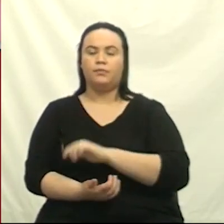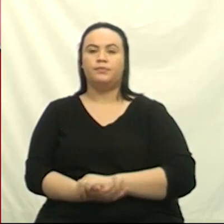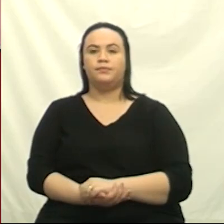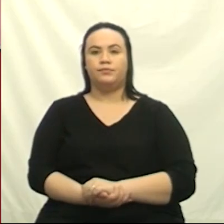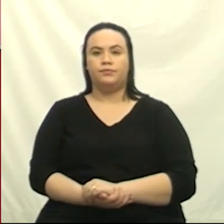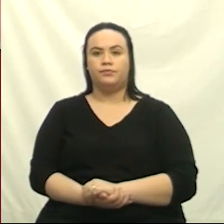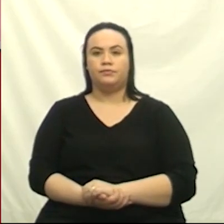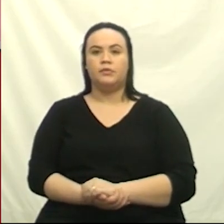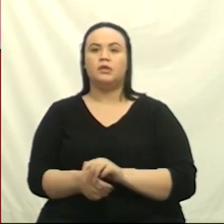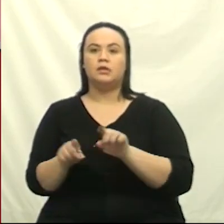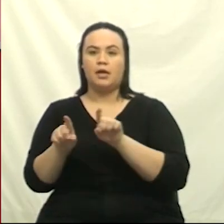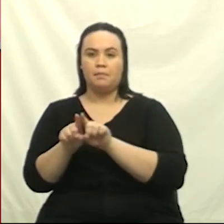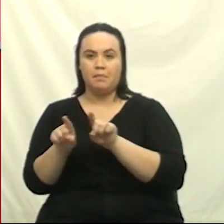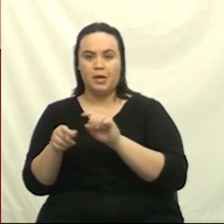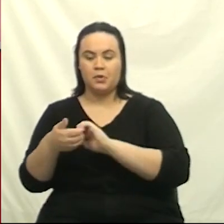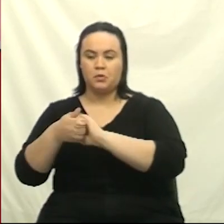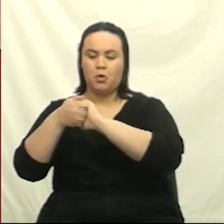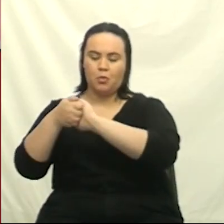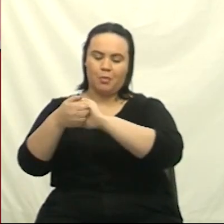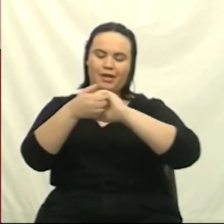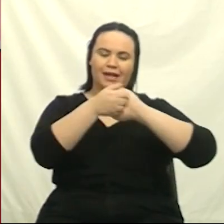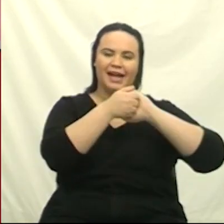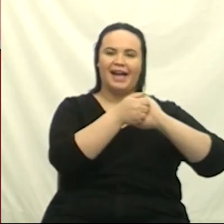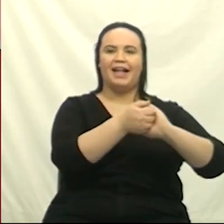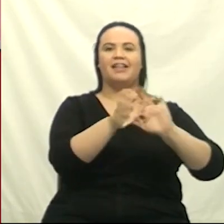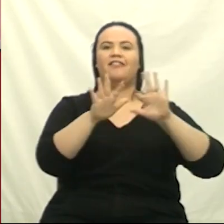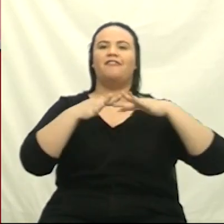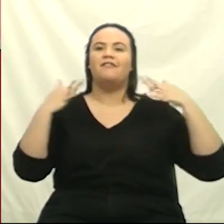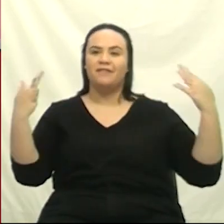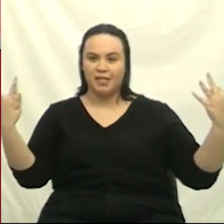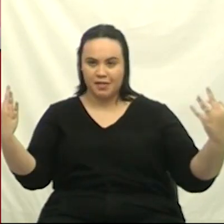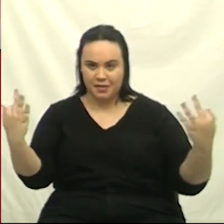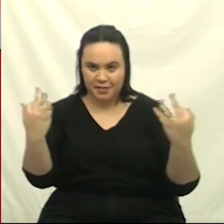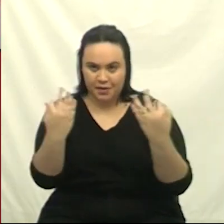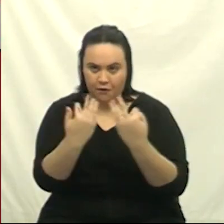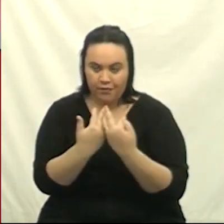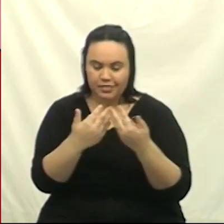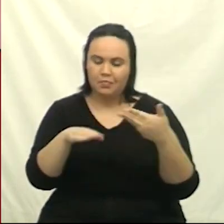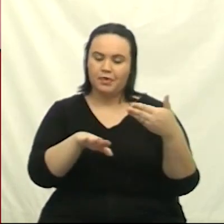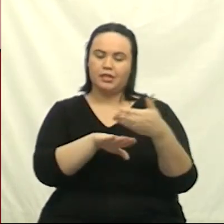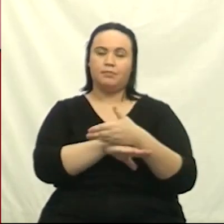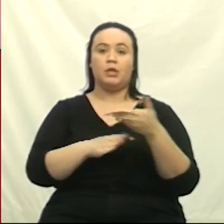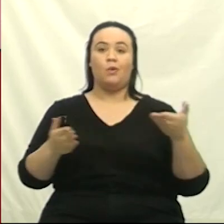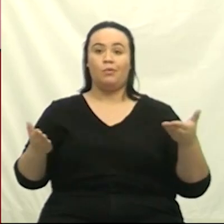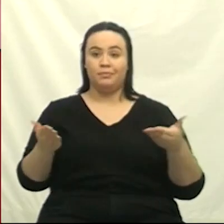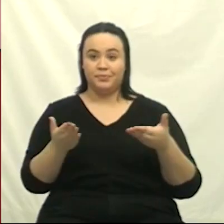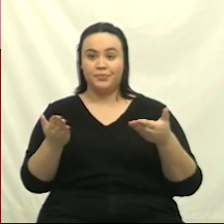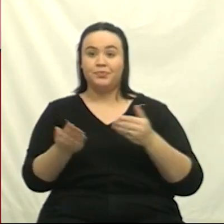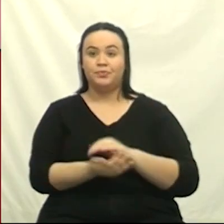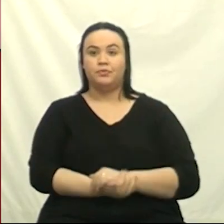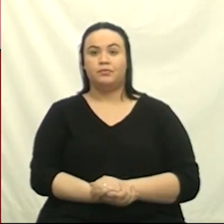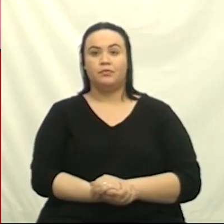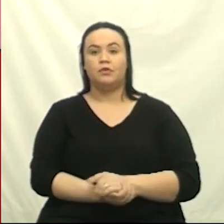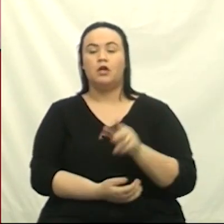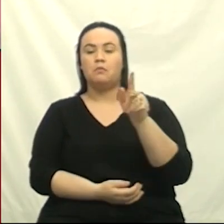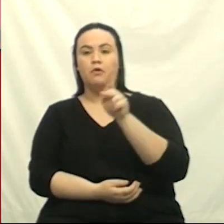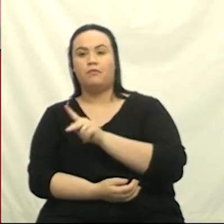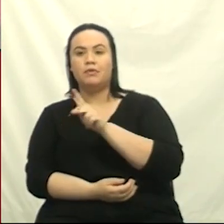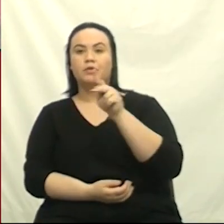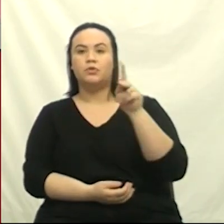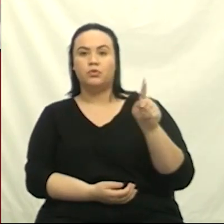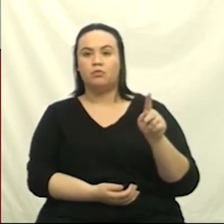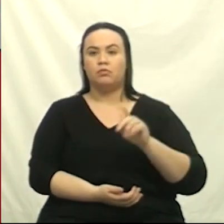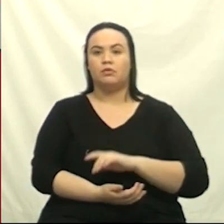também cumprimentar os pais familiares que estão aqui presentes professores